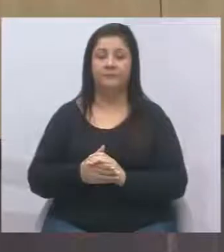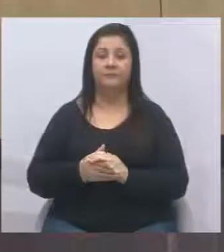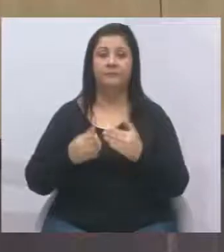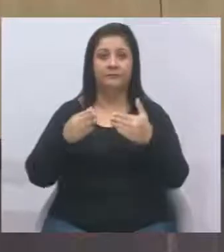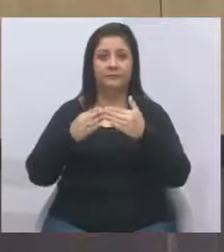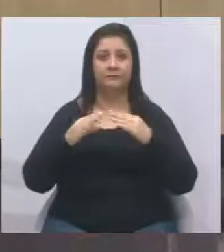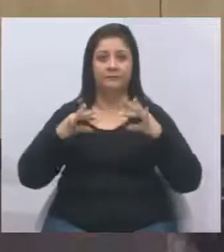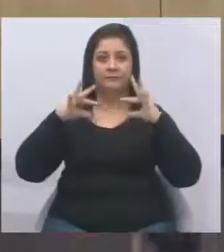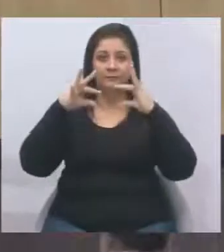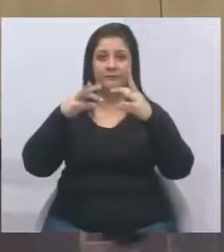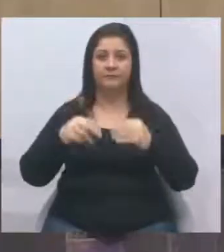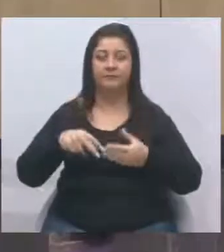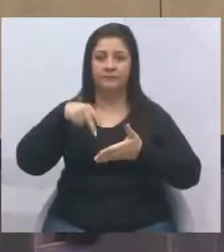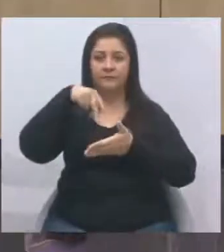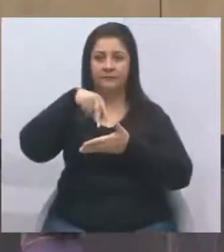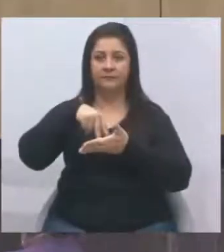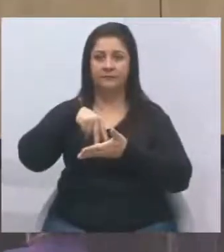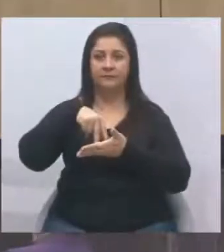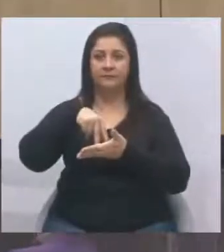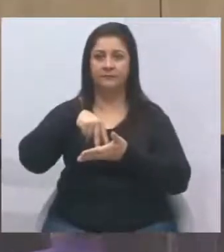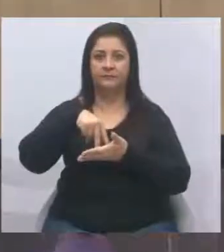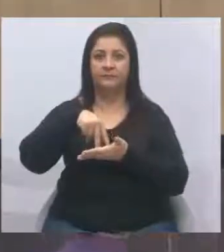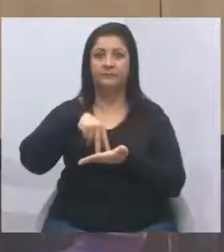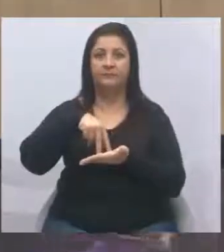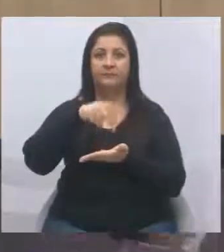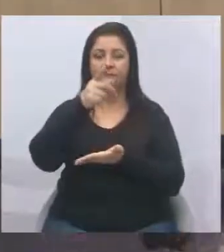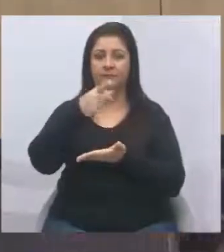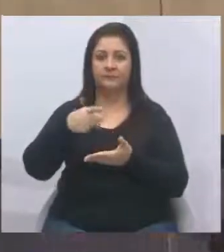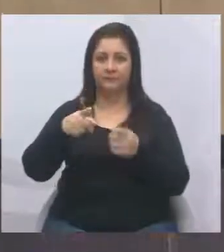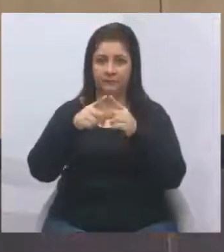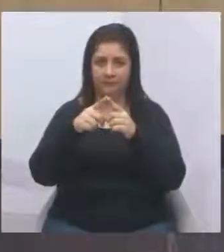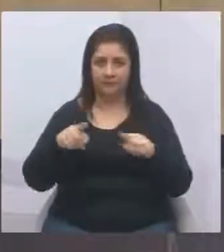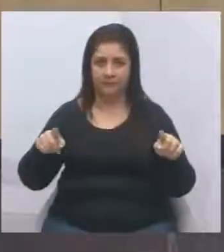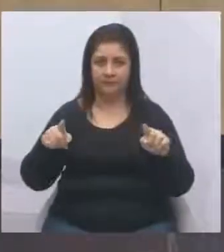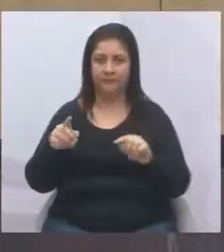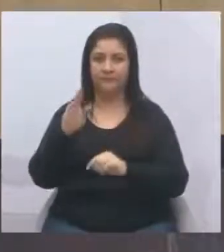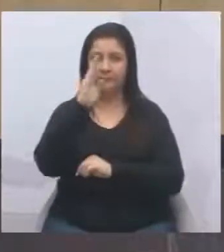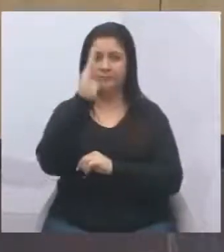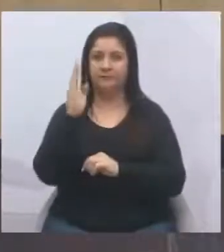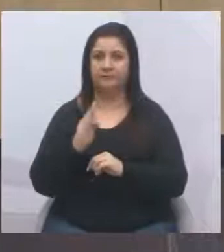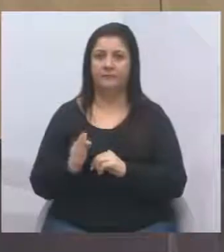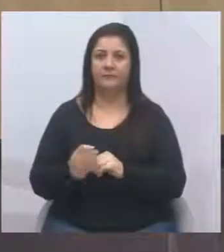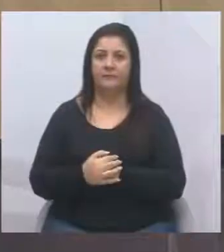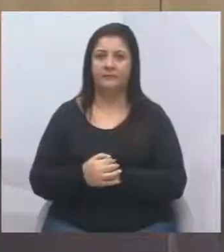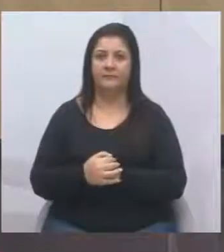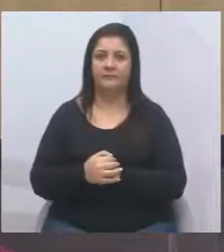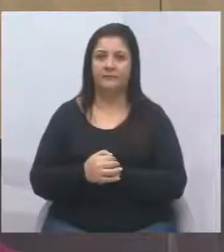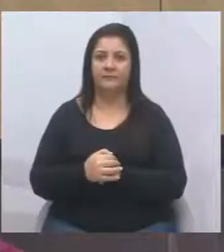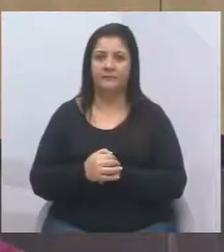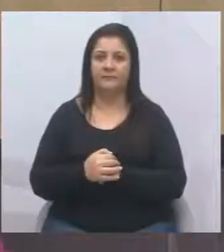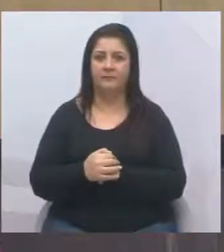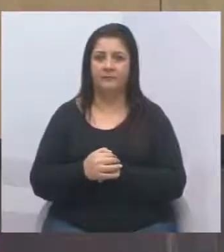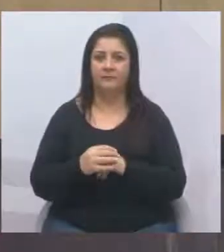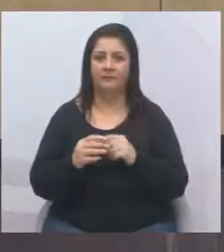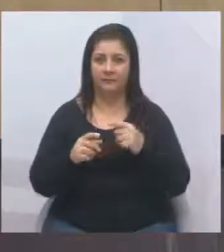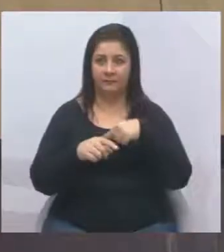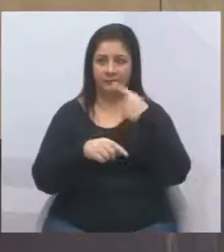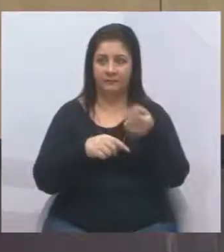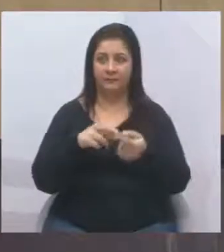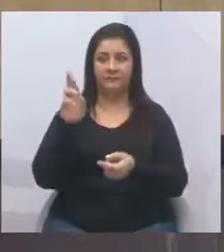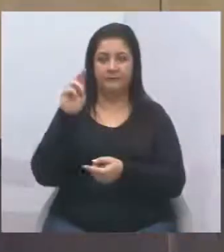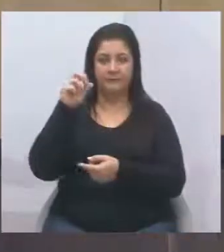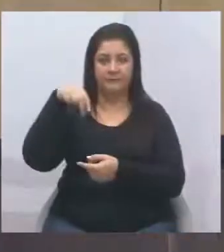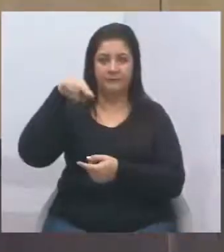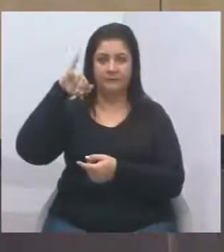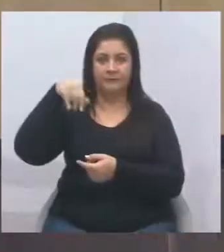se levante para a execução do hino nacional brasileiro e peço ao vereador Roninha que, após a execução do hino, proceda a um trecho